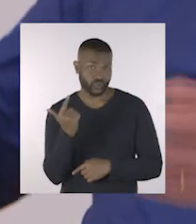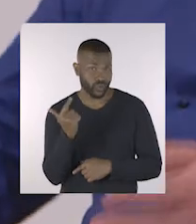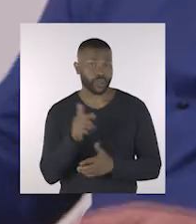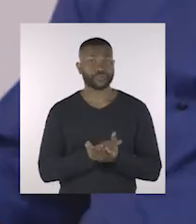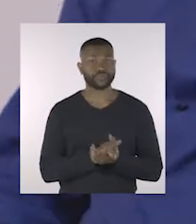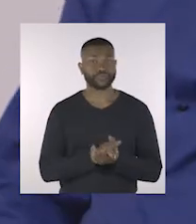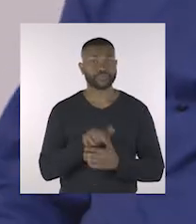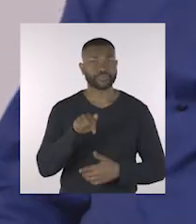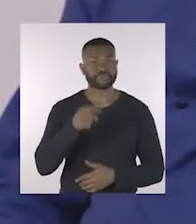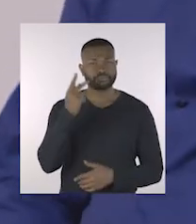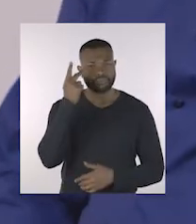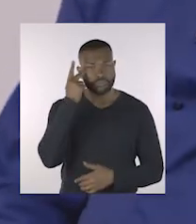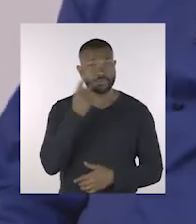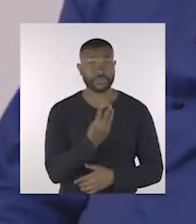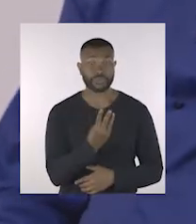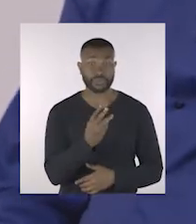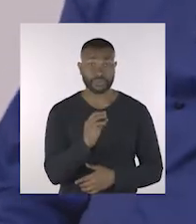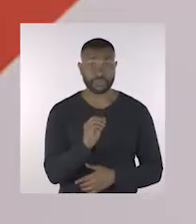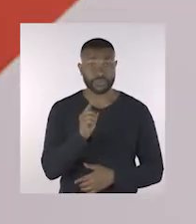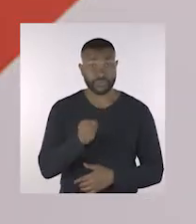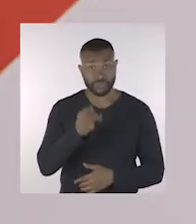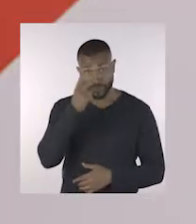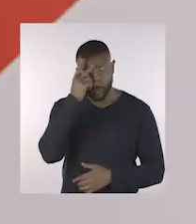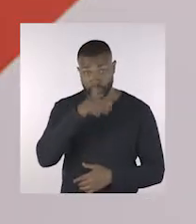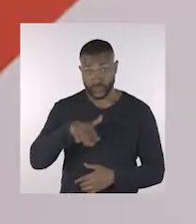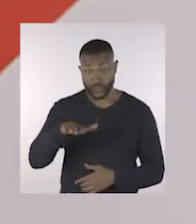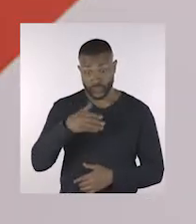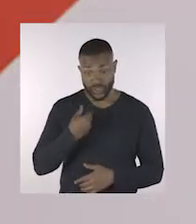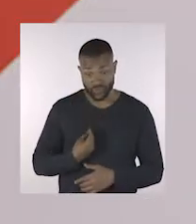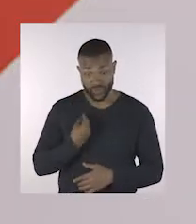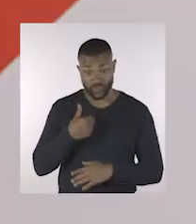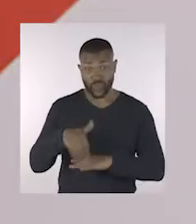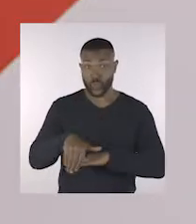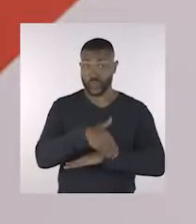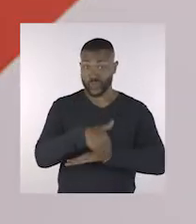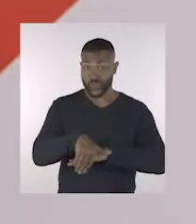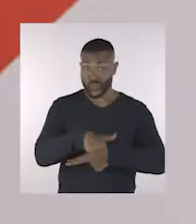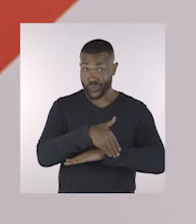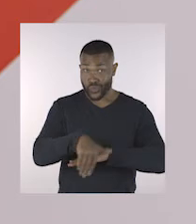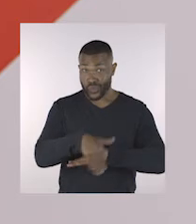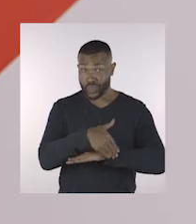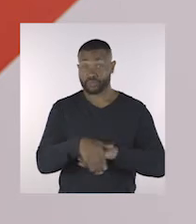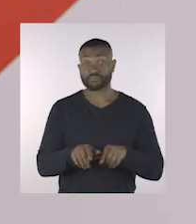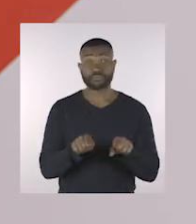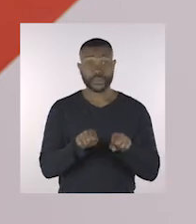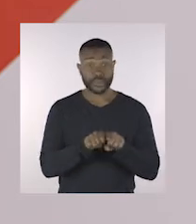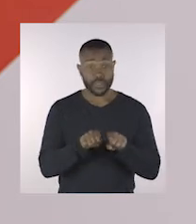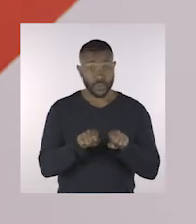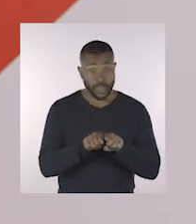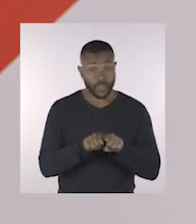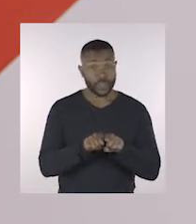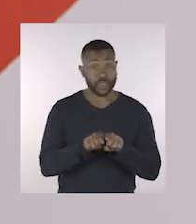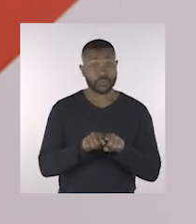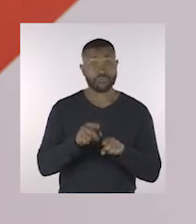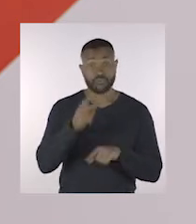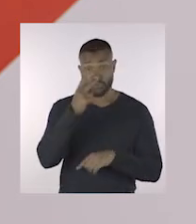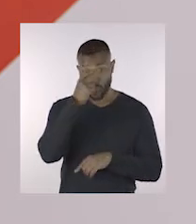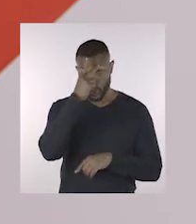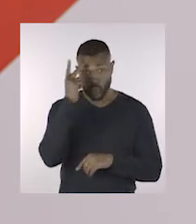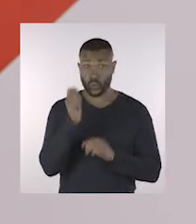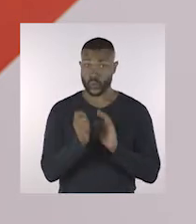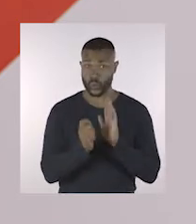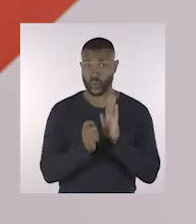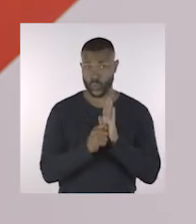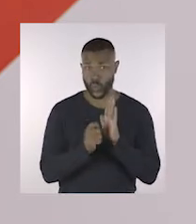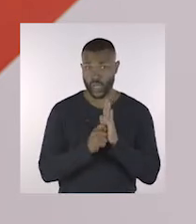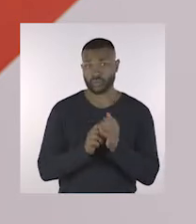nós temos em torno na cidade de São Paulo em torno de 30 mil pessoas morando em situação de rua né além da do